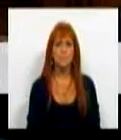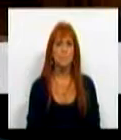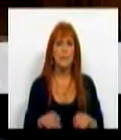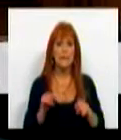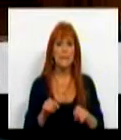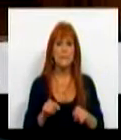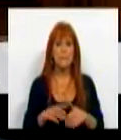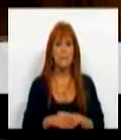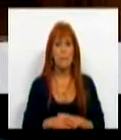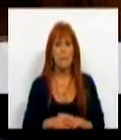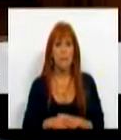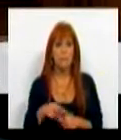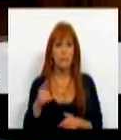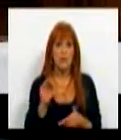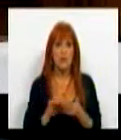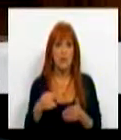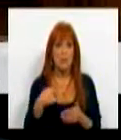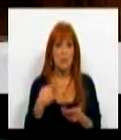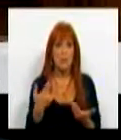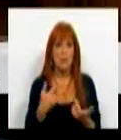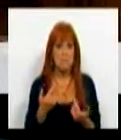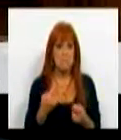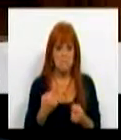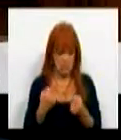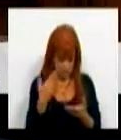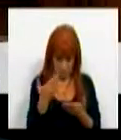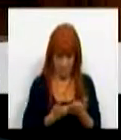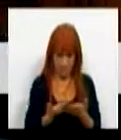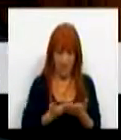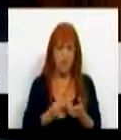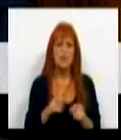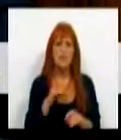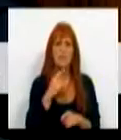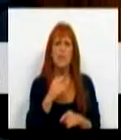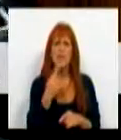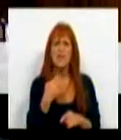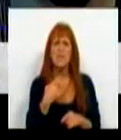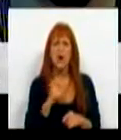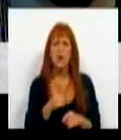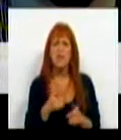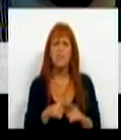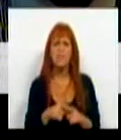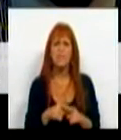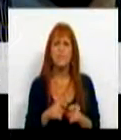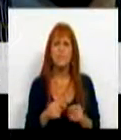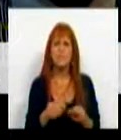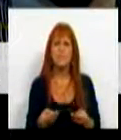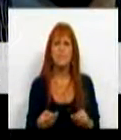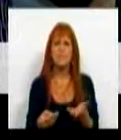Bem, essa, apesar de ser escrita por mim, não consigo apanhá-la aqui. Pode-me só recordá-la, por